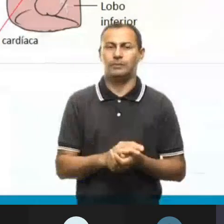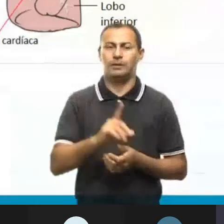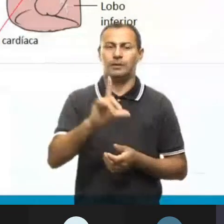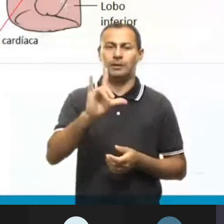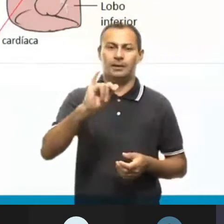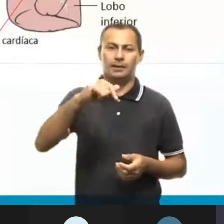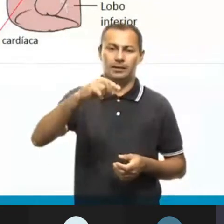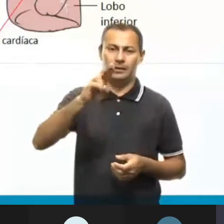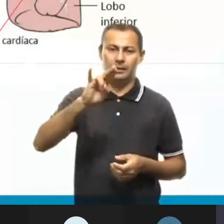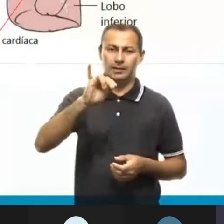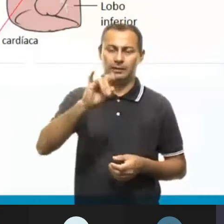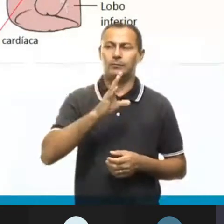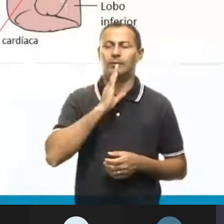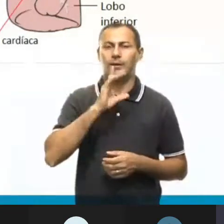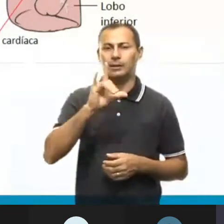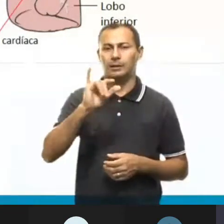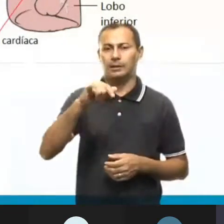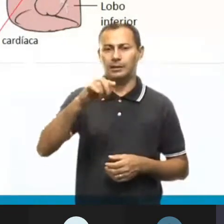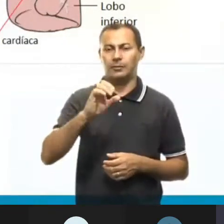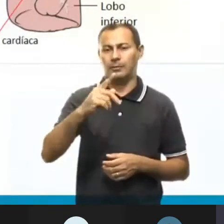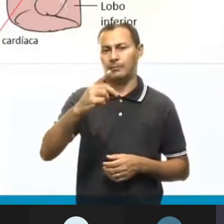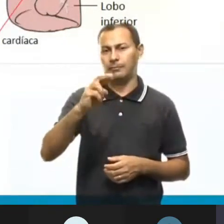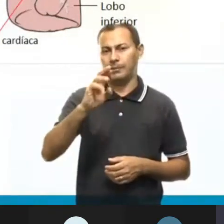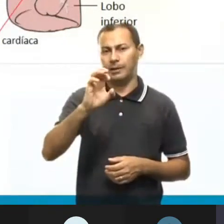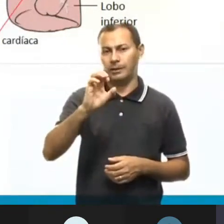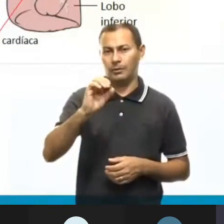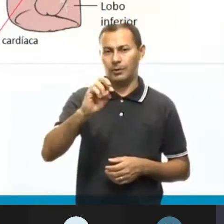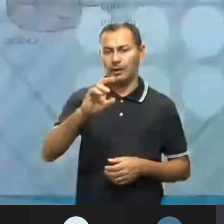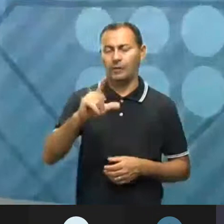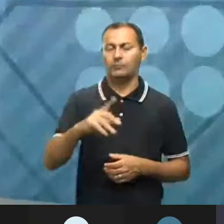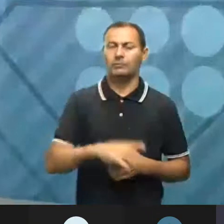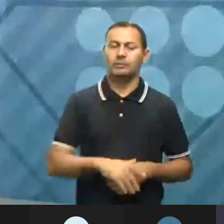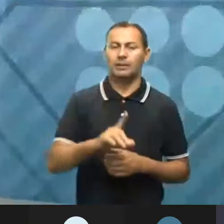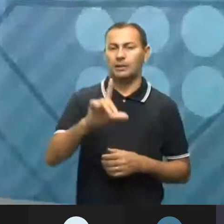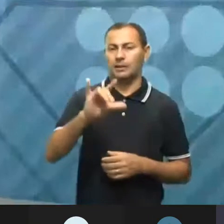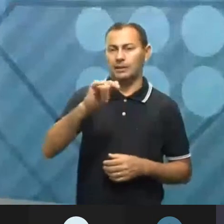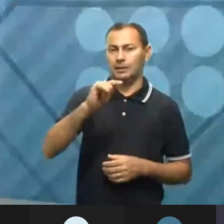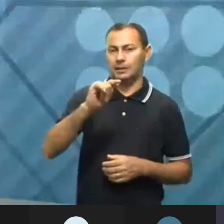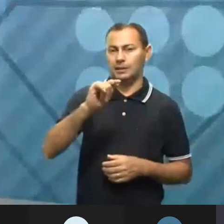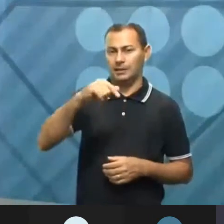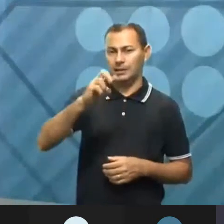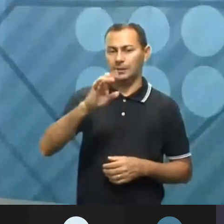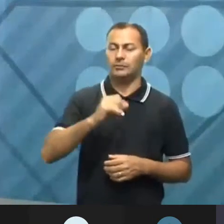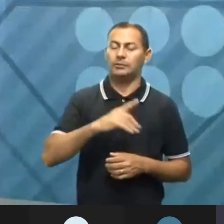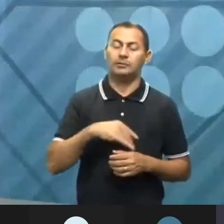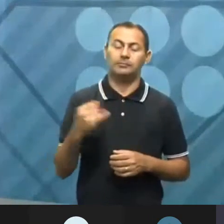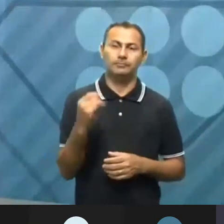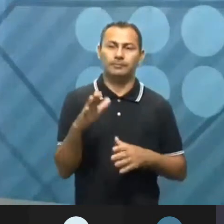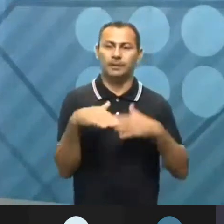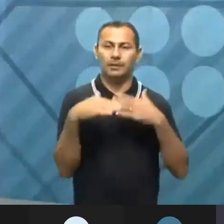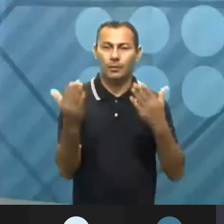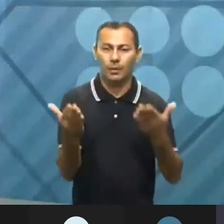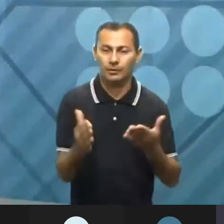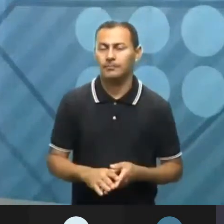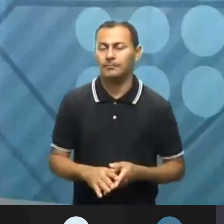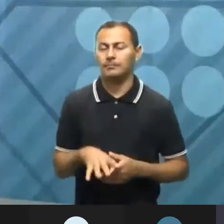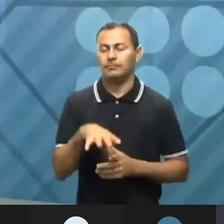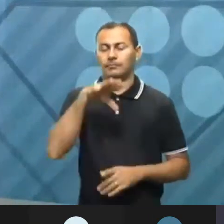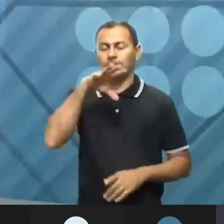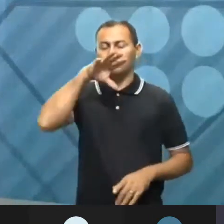por um líquido que nós chamamos de líquido pleural. Esse líquido tem uma função extremamente importante, porque quando a